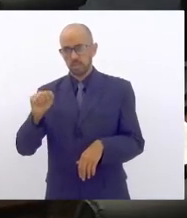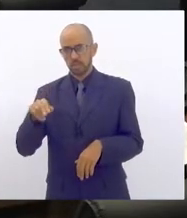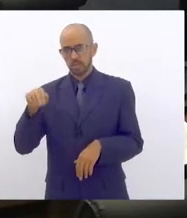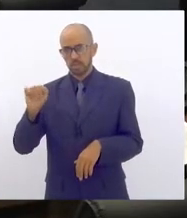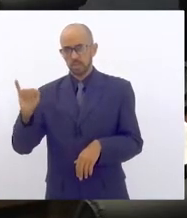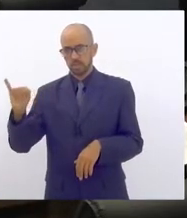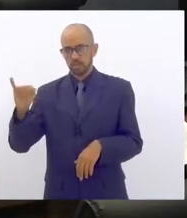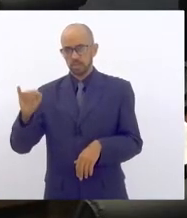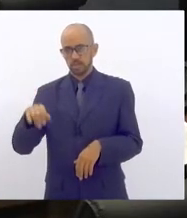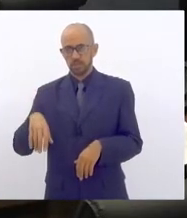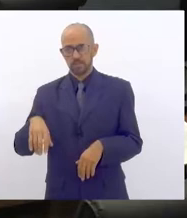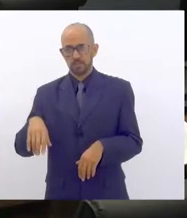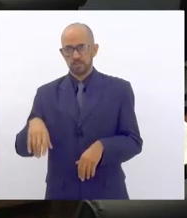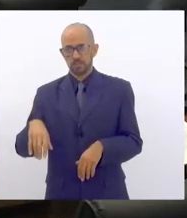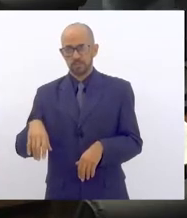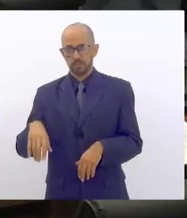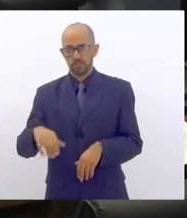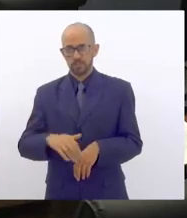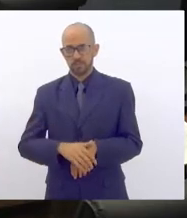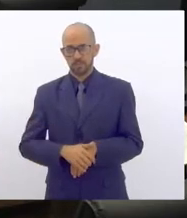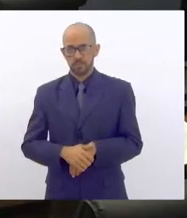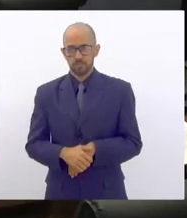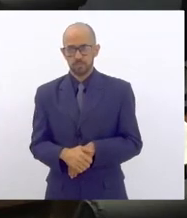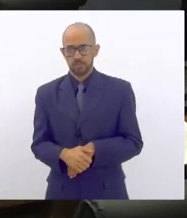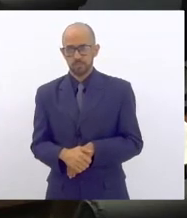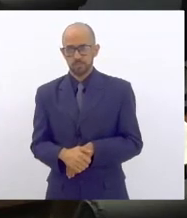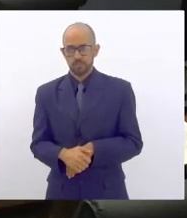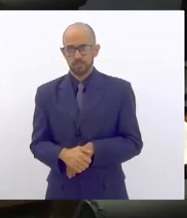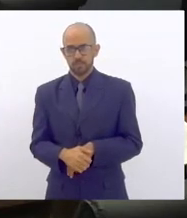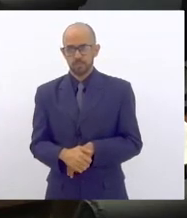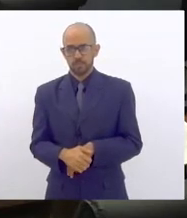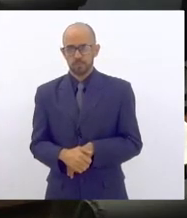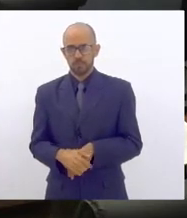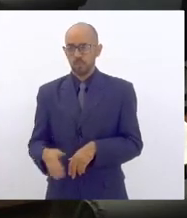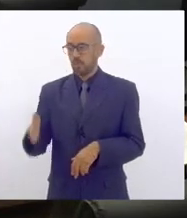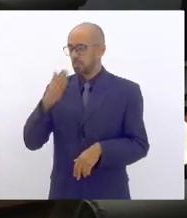2022, eu peço abstenção, por favor. Projeto.